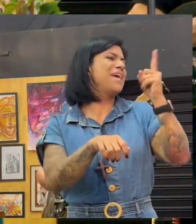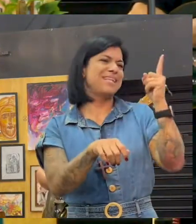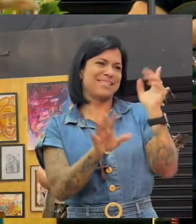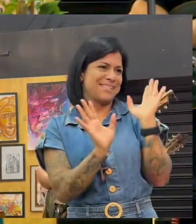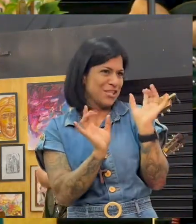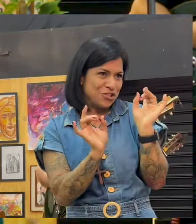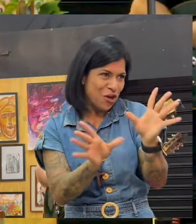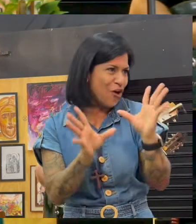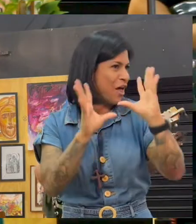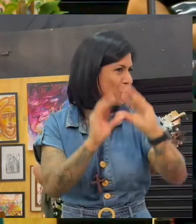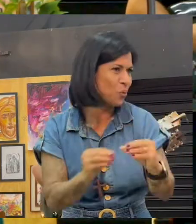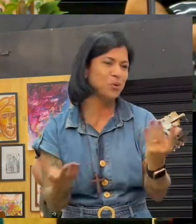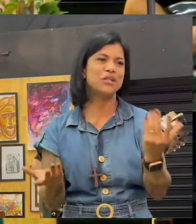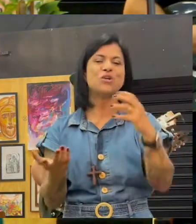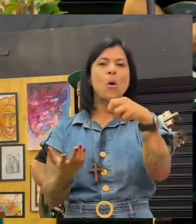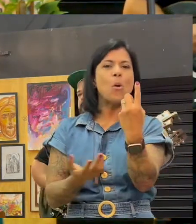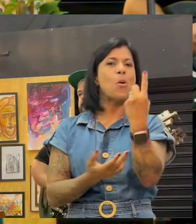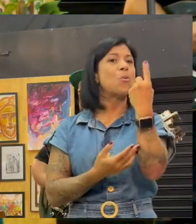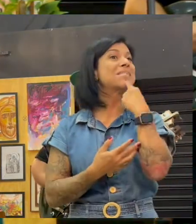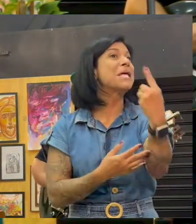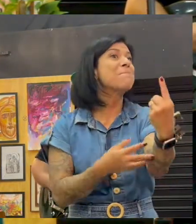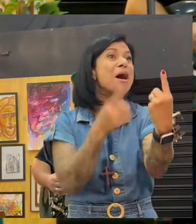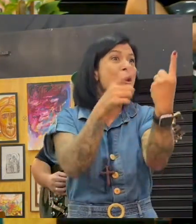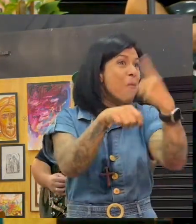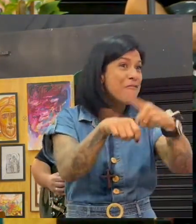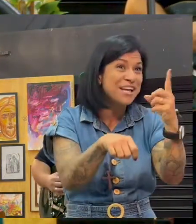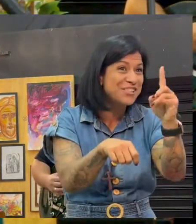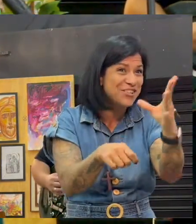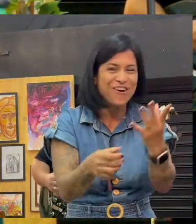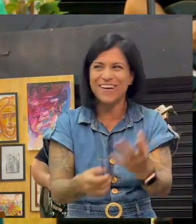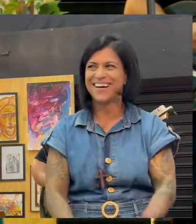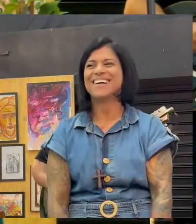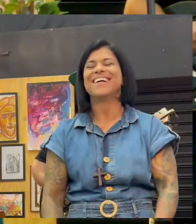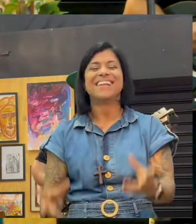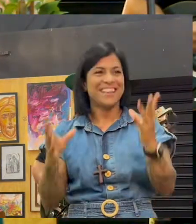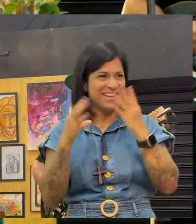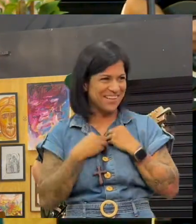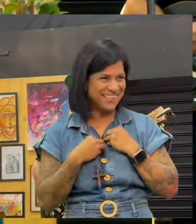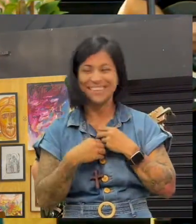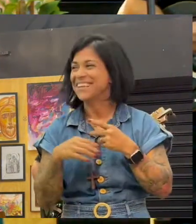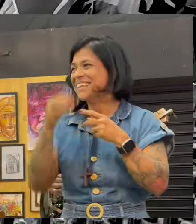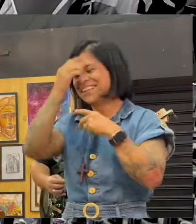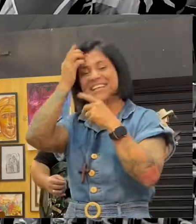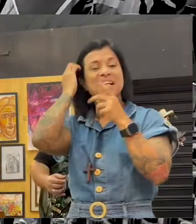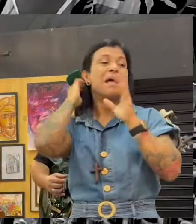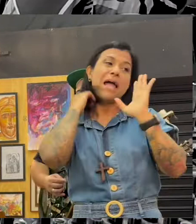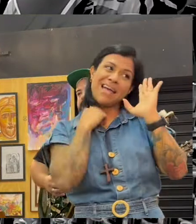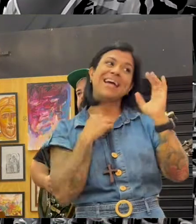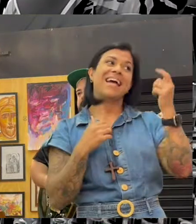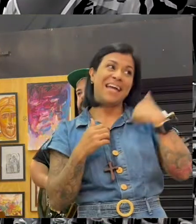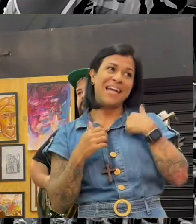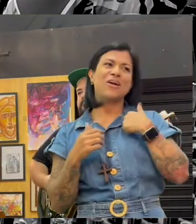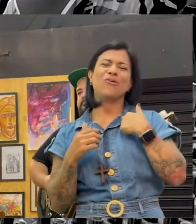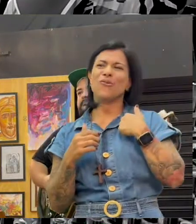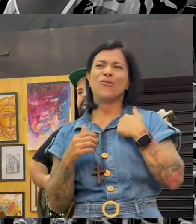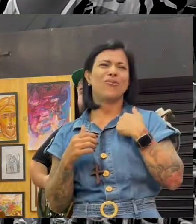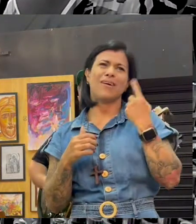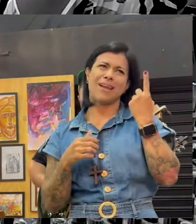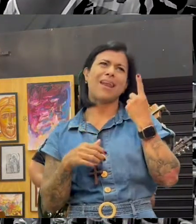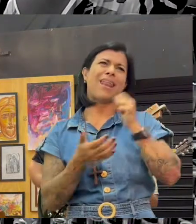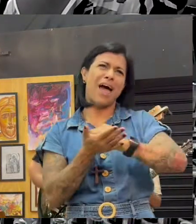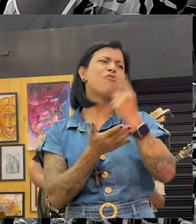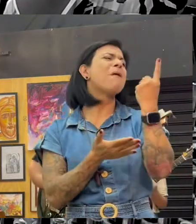ou uma vez por semana, não sei qual é a sua realidade. Não sei qual é a sua realidade, a minha realidade acho que não é 3 vezes não, acho que é